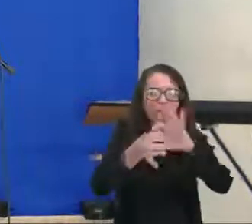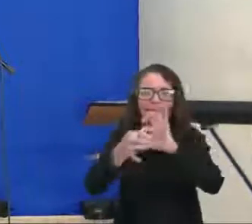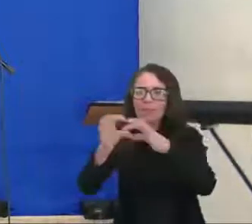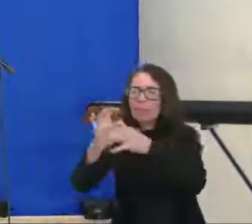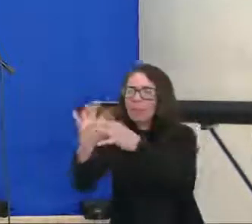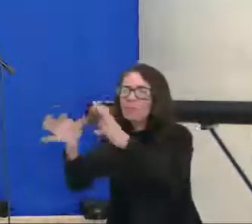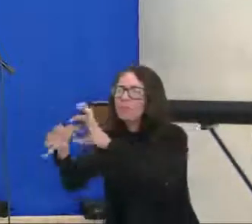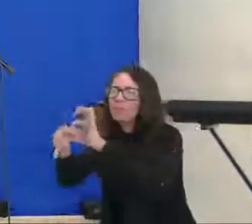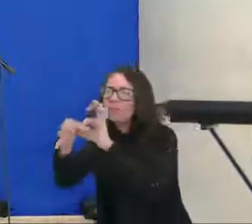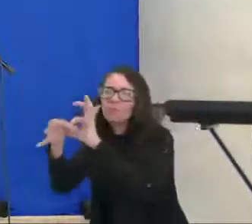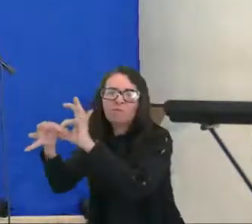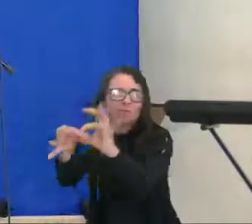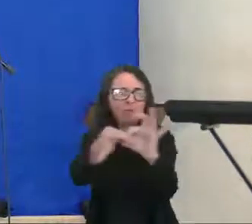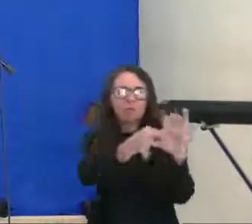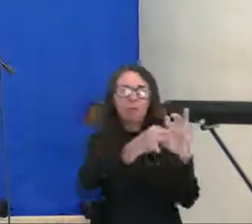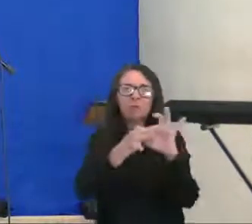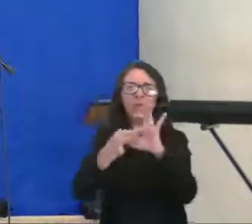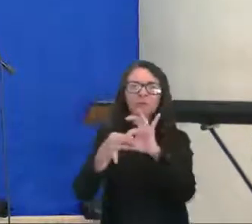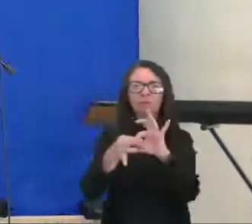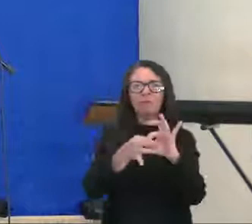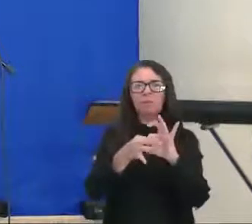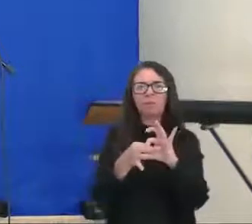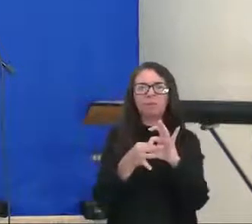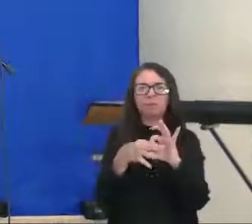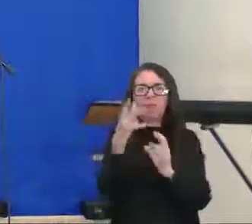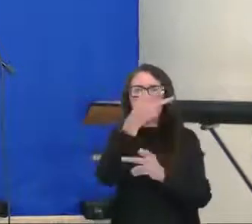Você age assim?